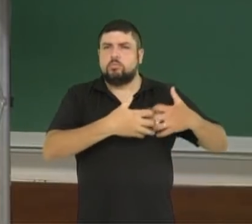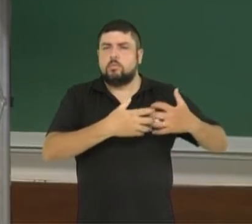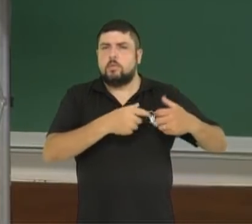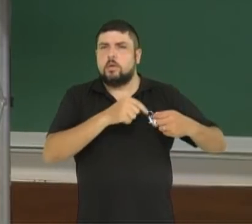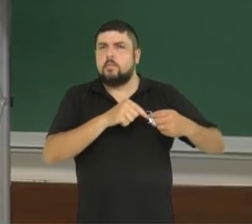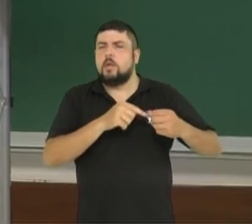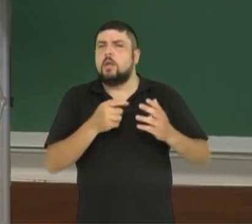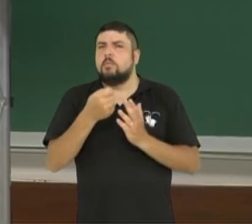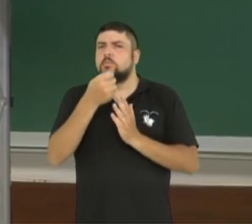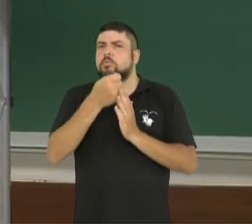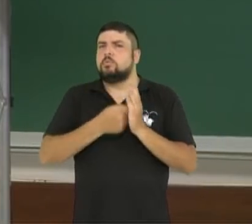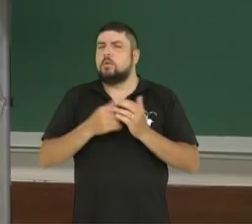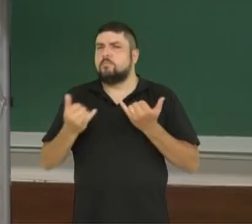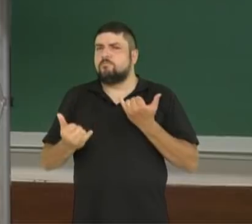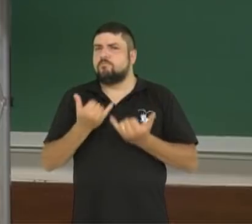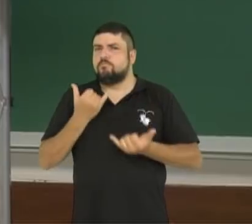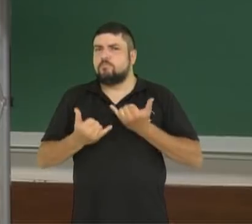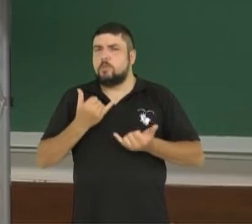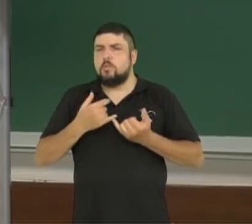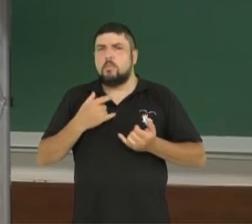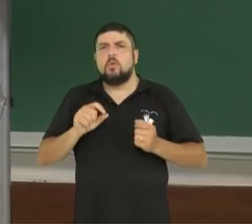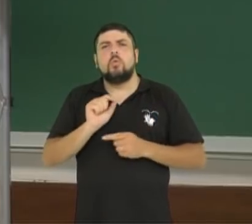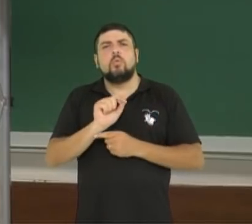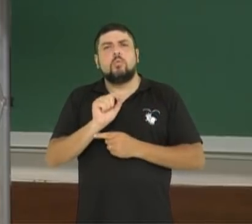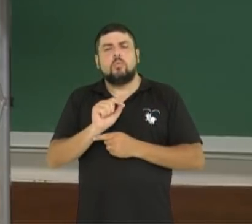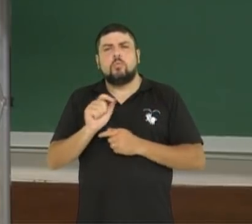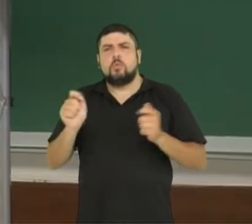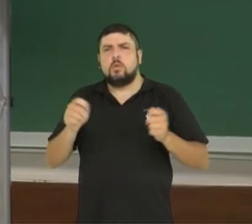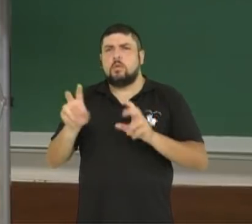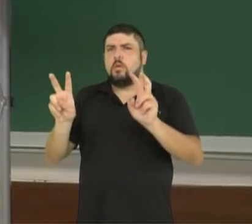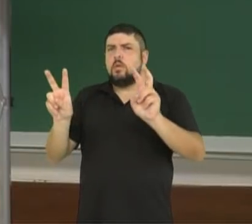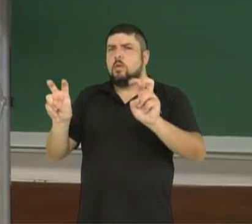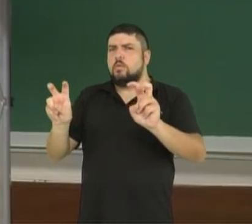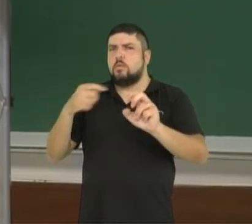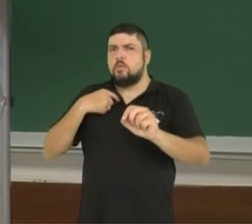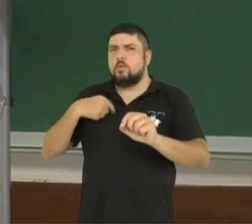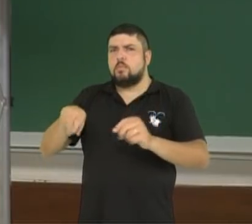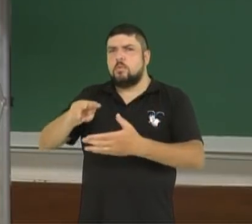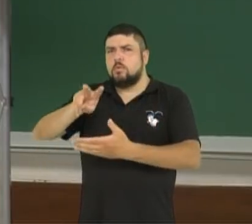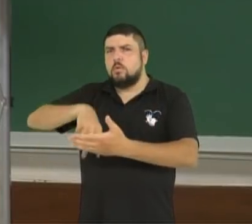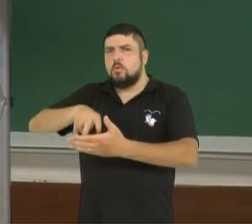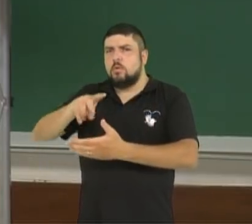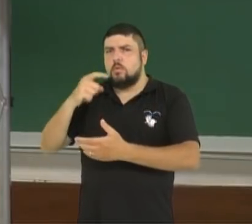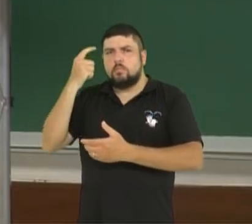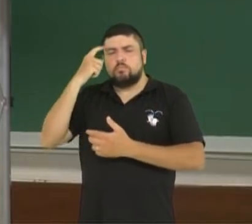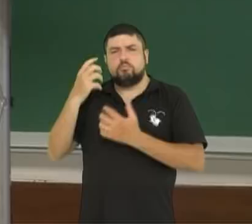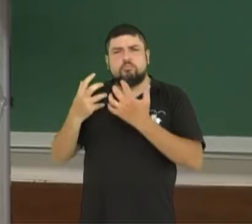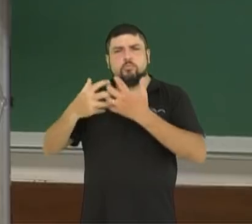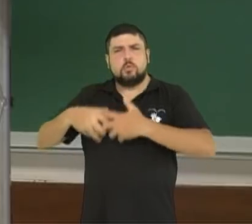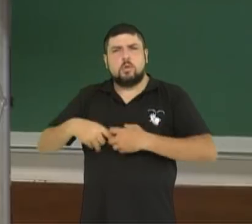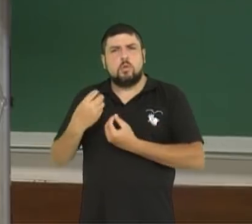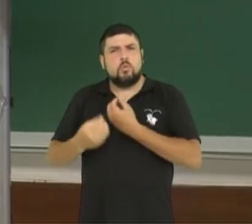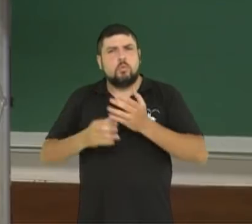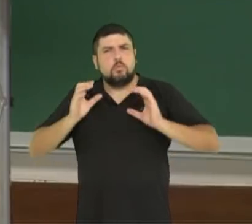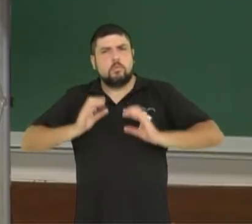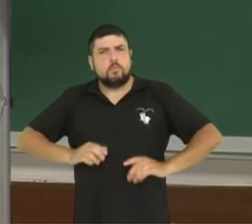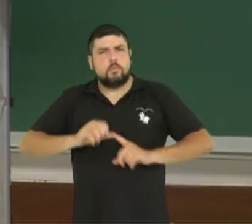que permitem fazer uma reflexão sobre determinado tema, determinado aspecto, comportamento social, né, na nossa